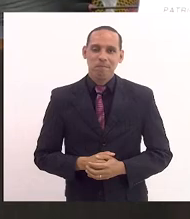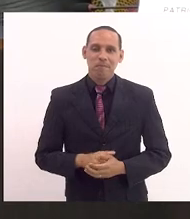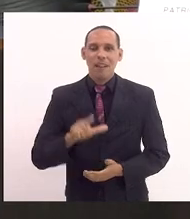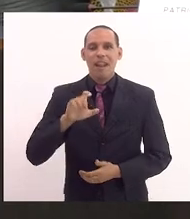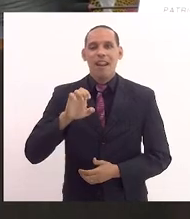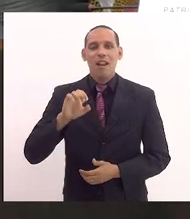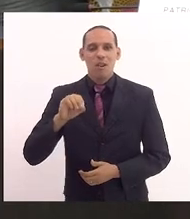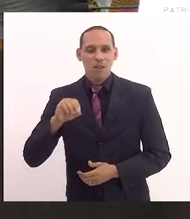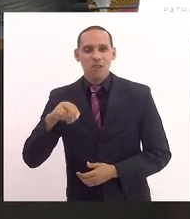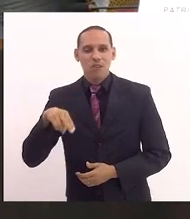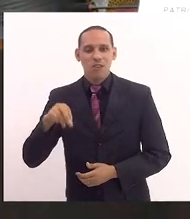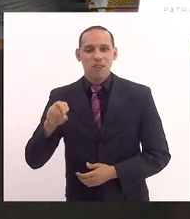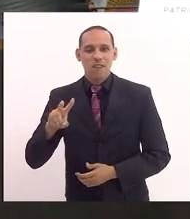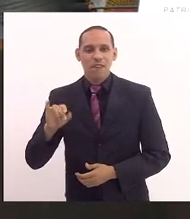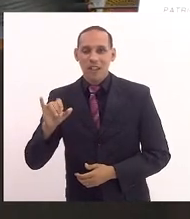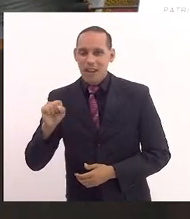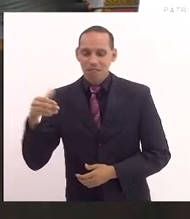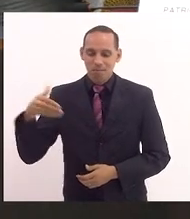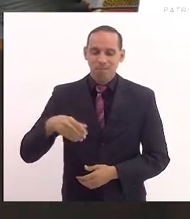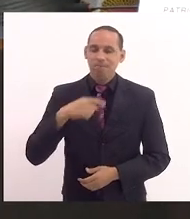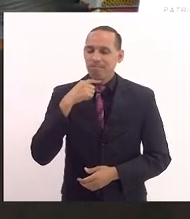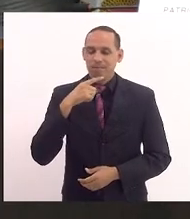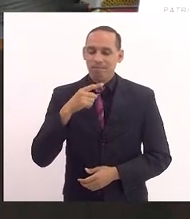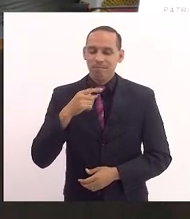Léo Novaes, felizmente ele não pôde estar aqui.